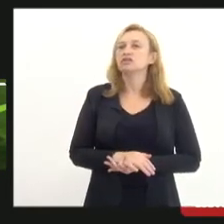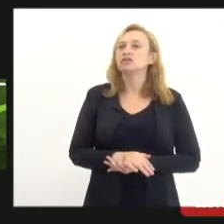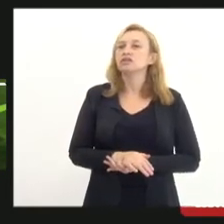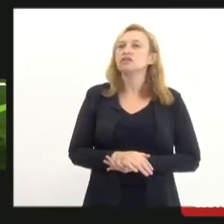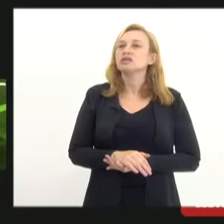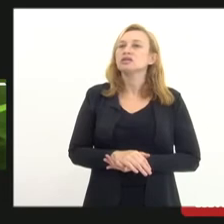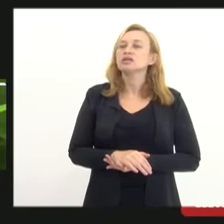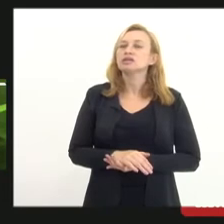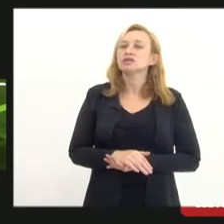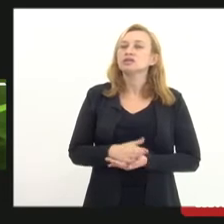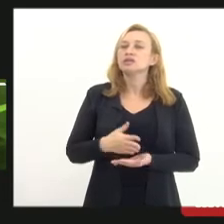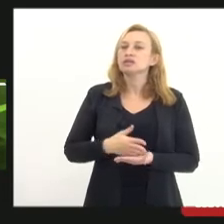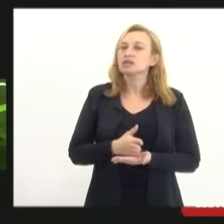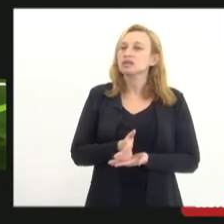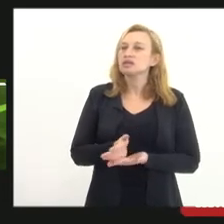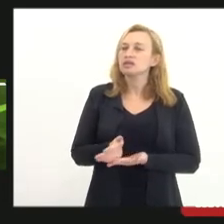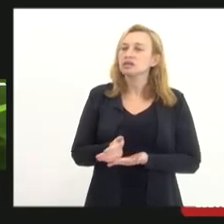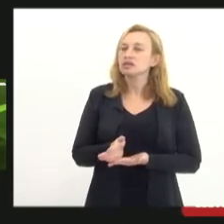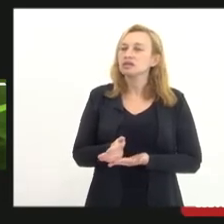destinado